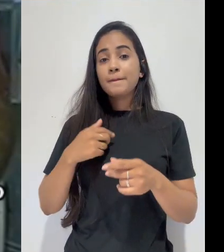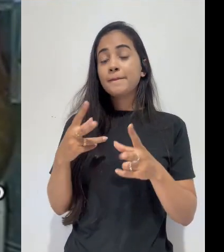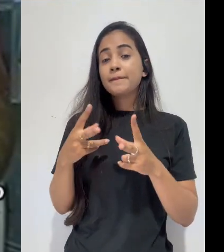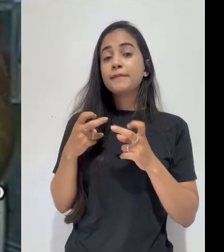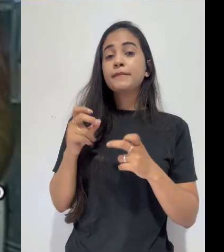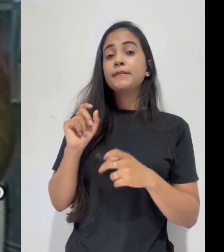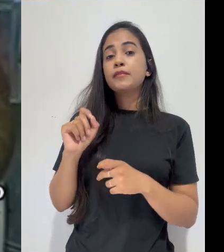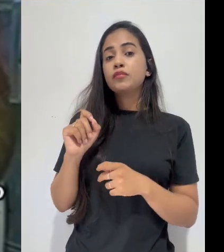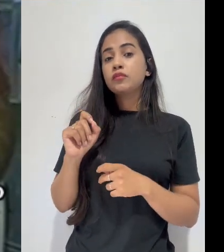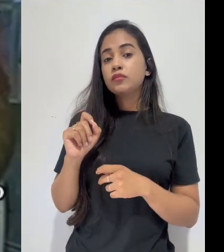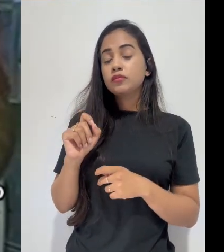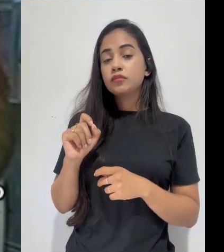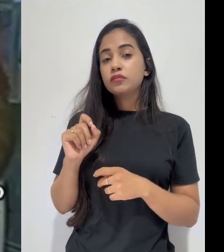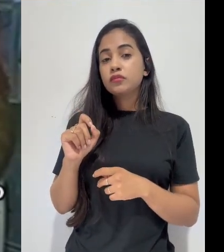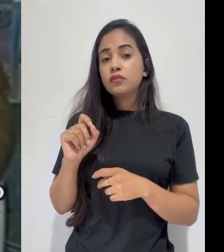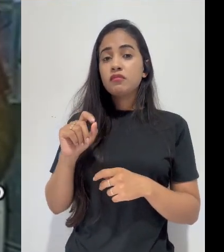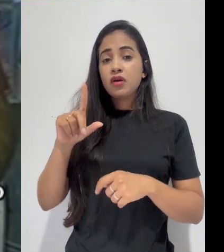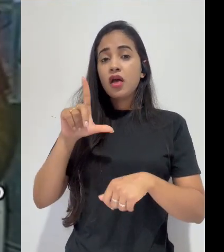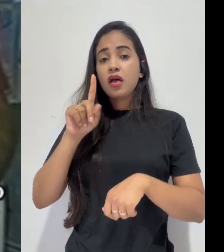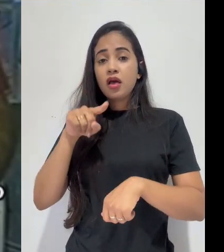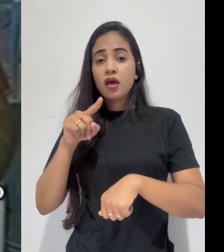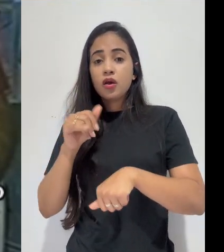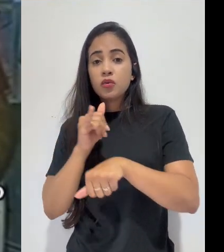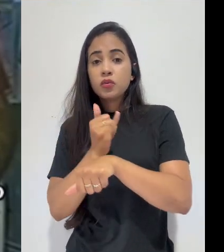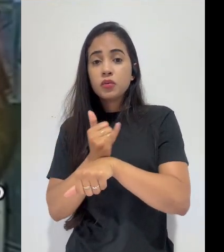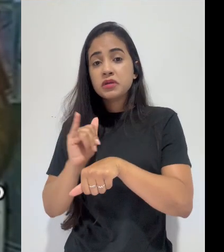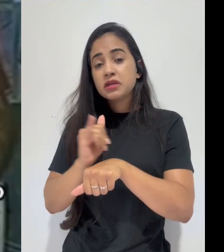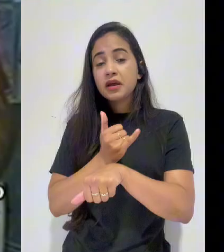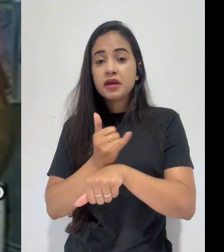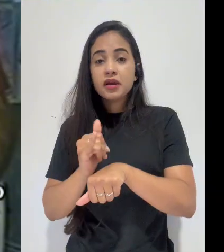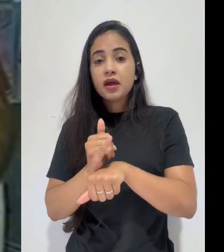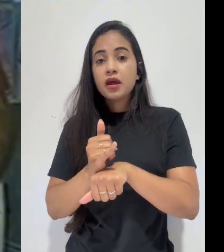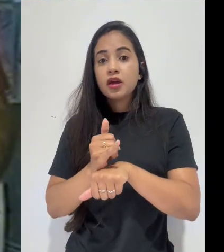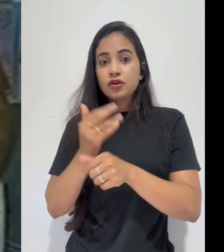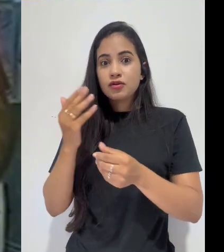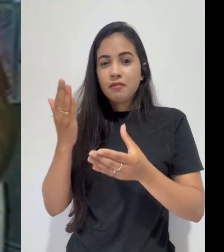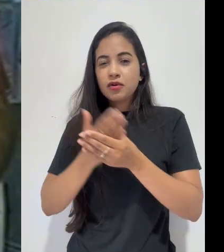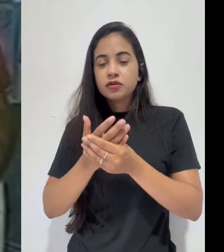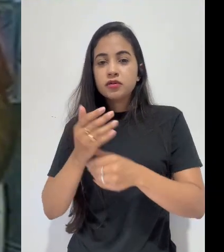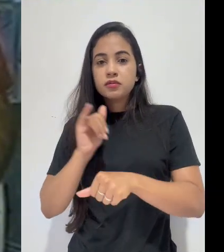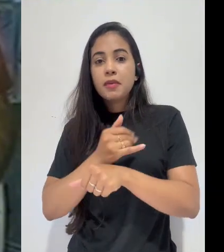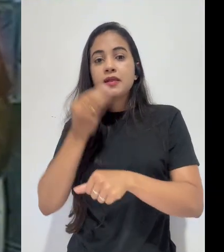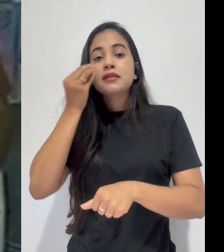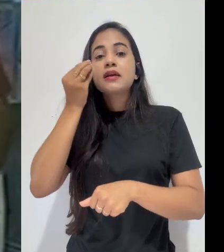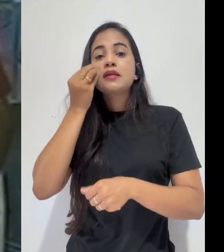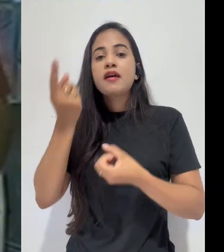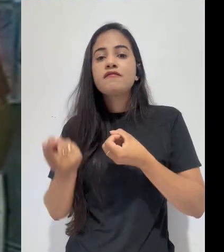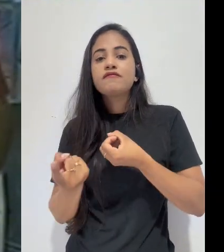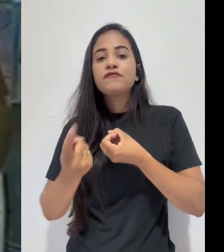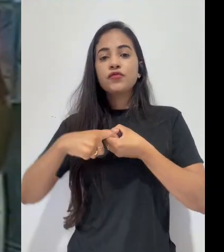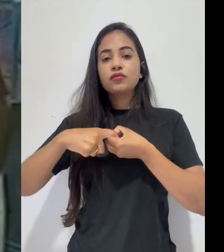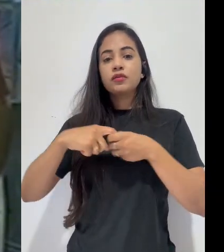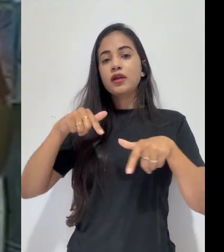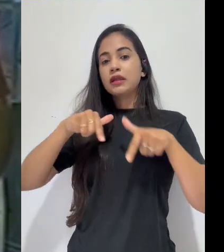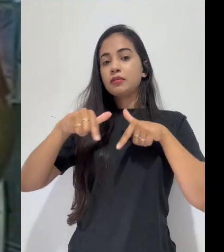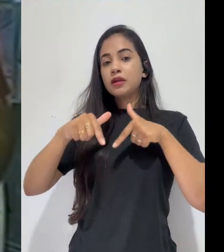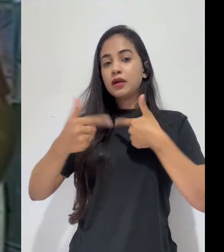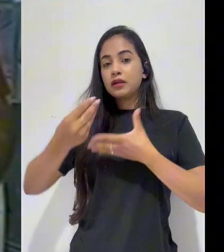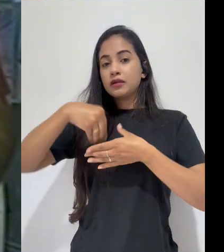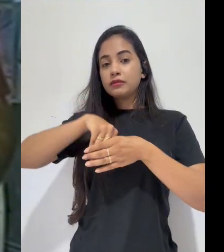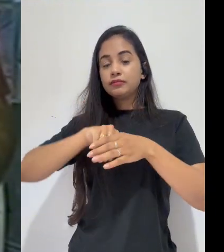recurso que ele usou para o retorno na empresa, porque eu, na